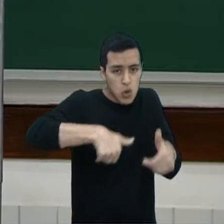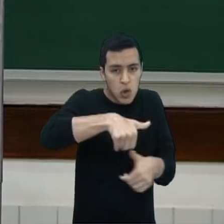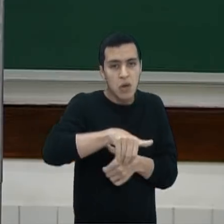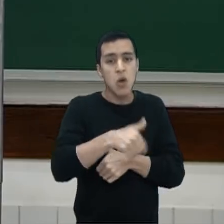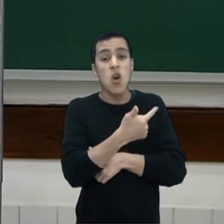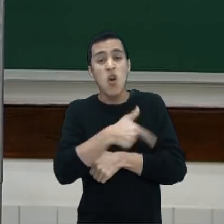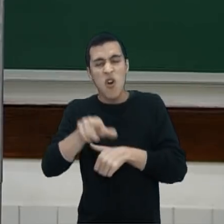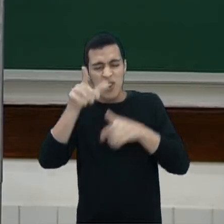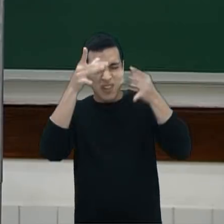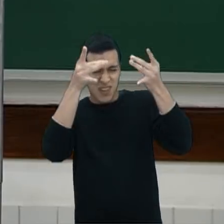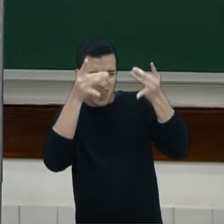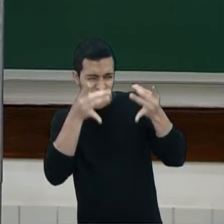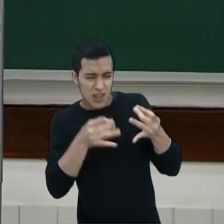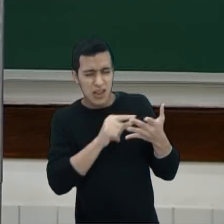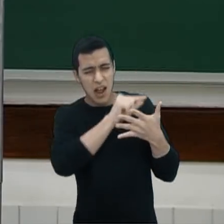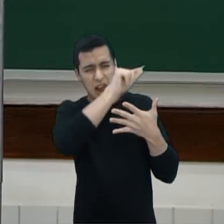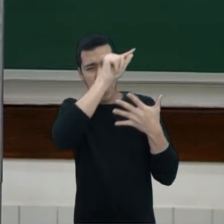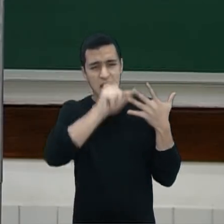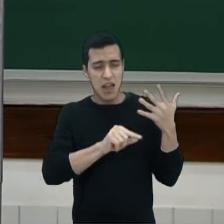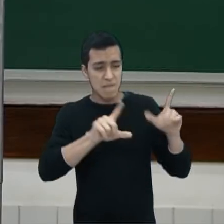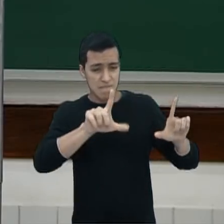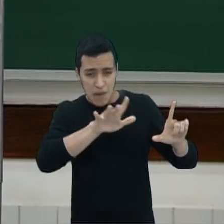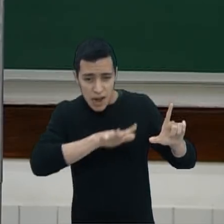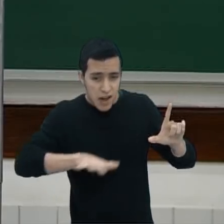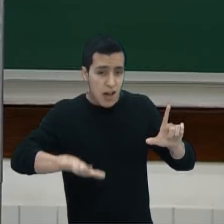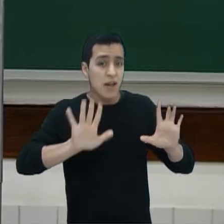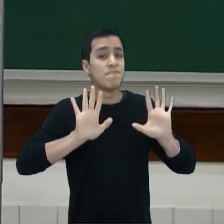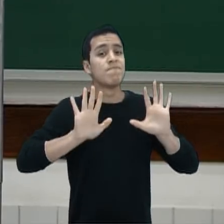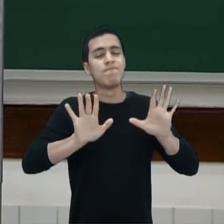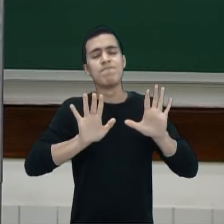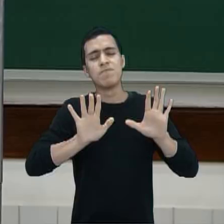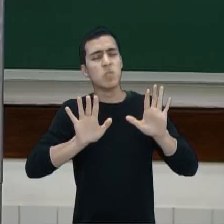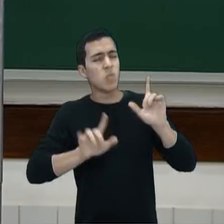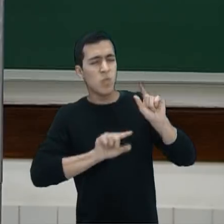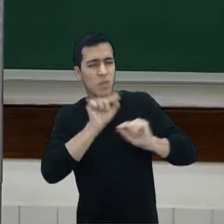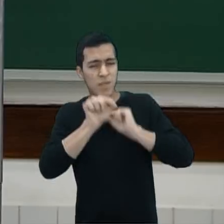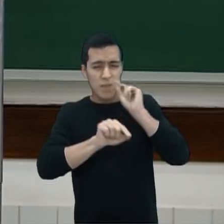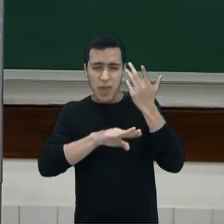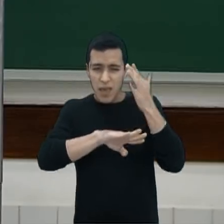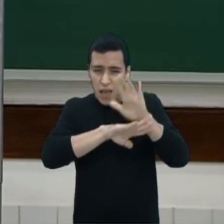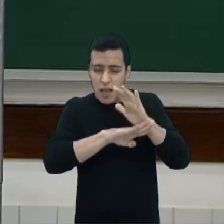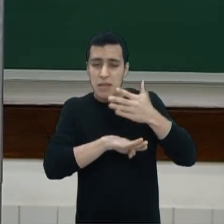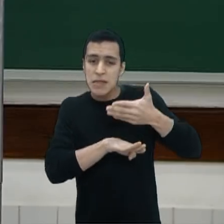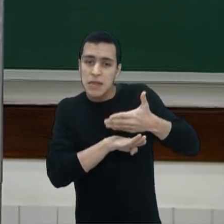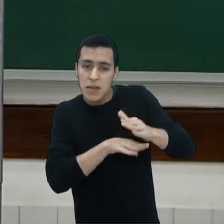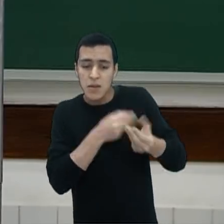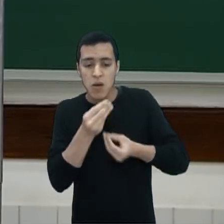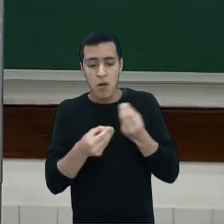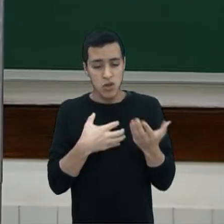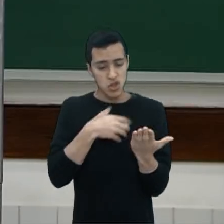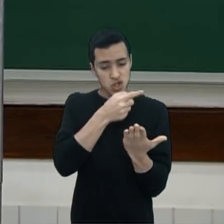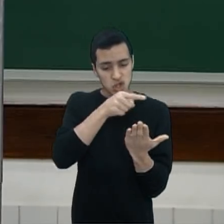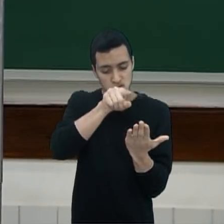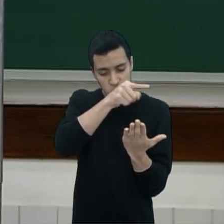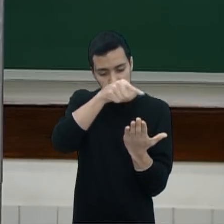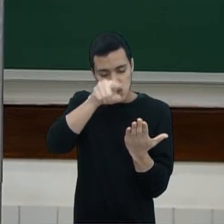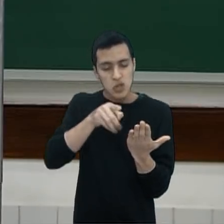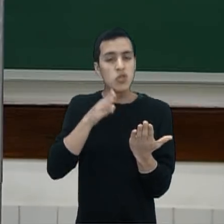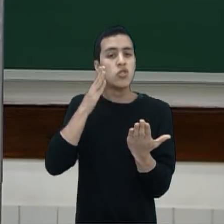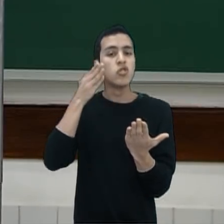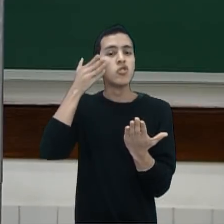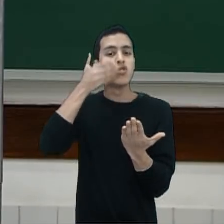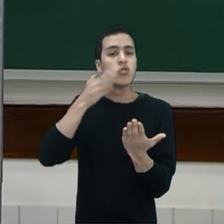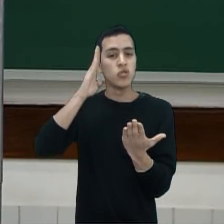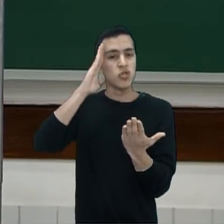Outras descrições também de cena, enfim, né? Foi mais para a gente treinar aí a questão da pontuação, do discurso direto nesse tipo